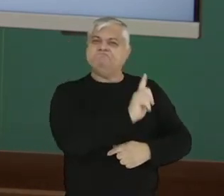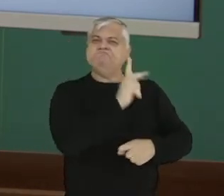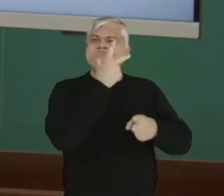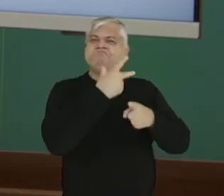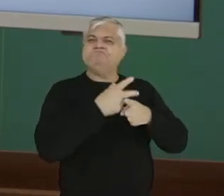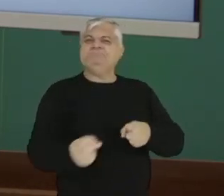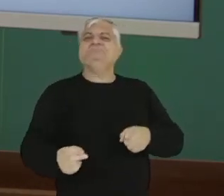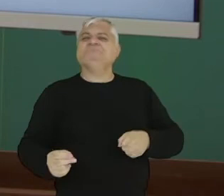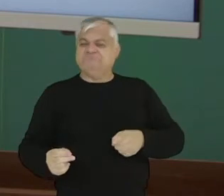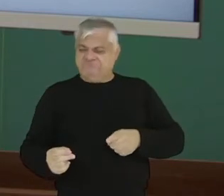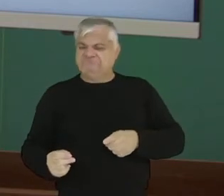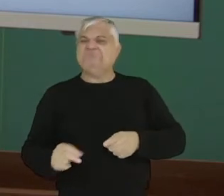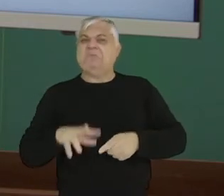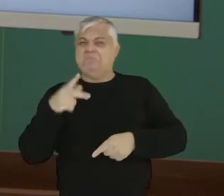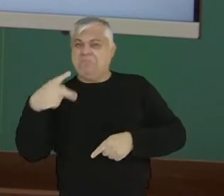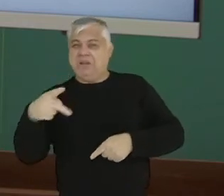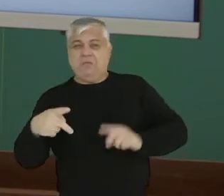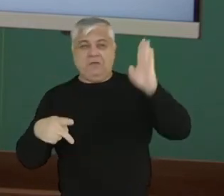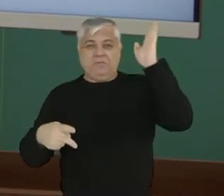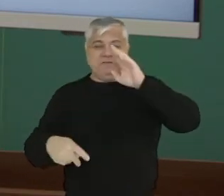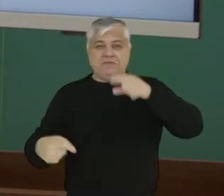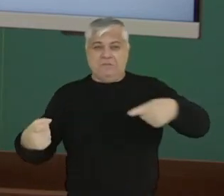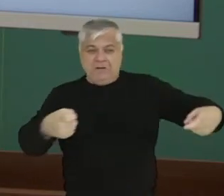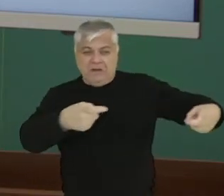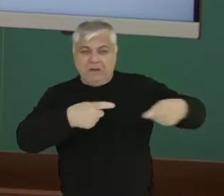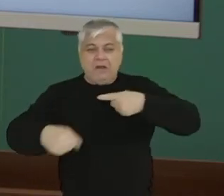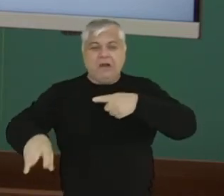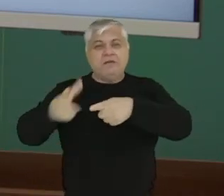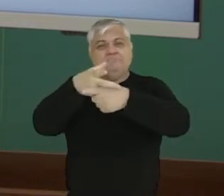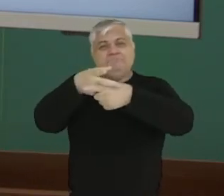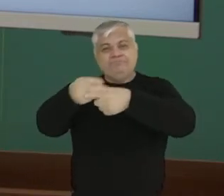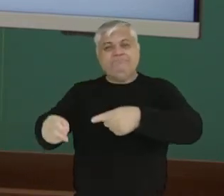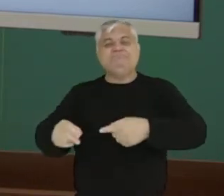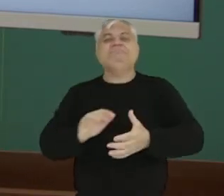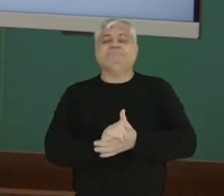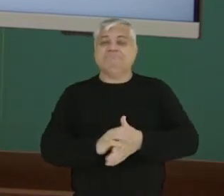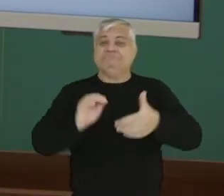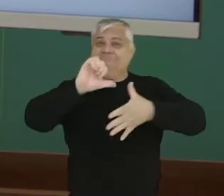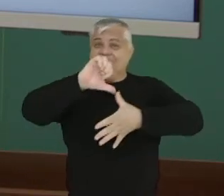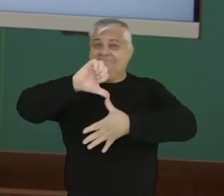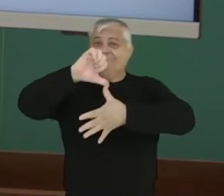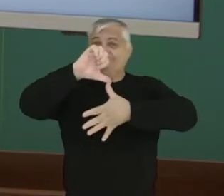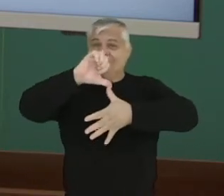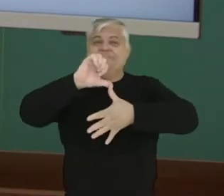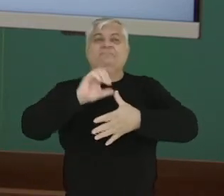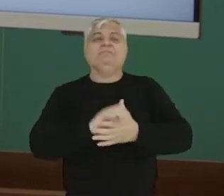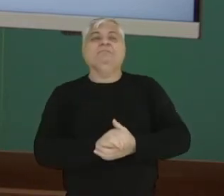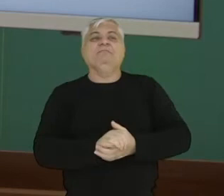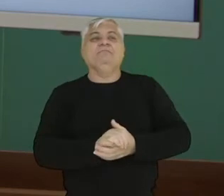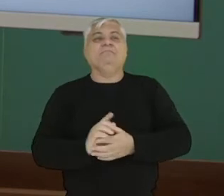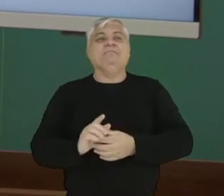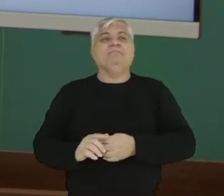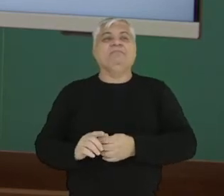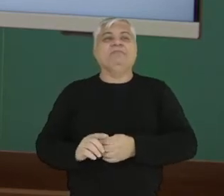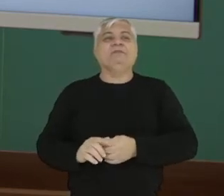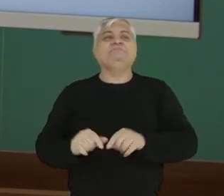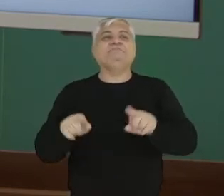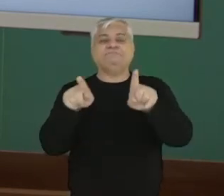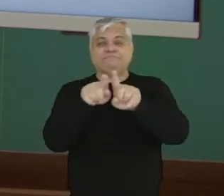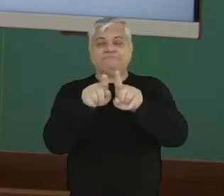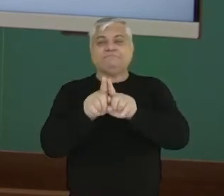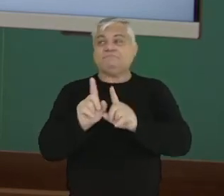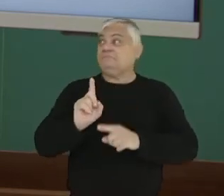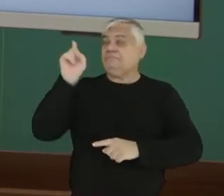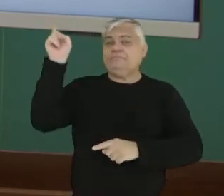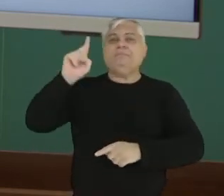maiores conflitos que nós temos na América, que é a Guerra do Paraguai. E aqui a atuação do